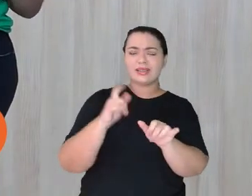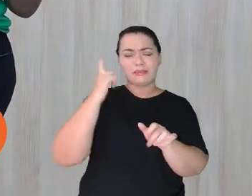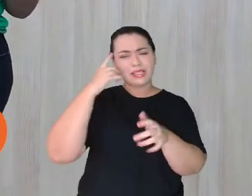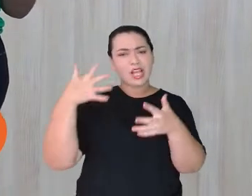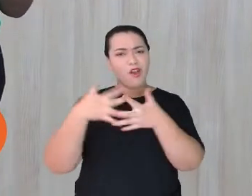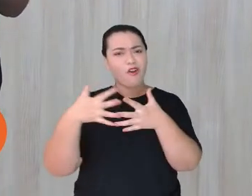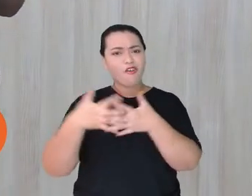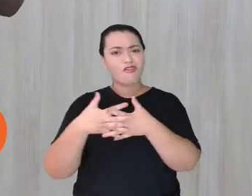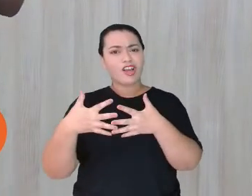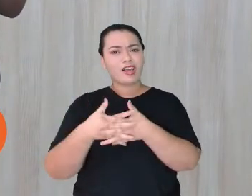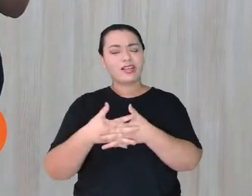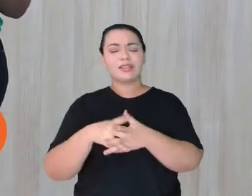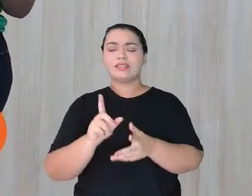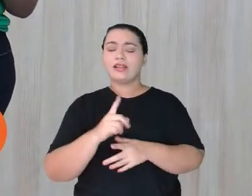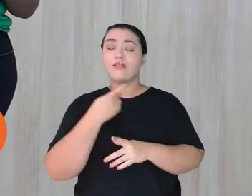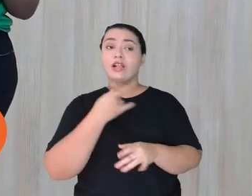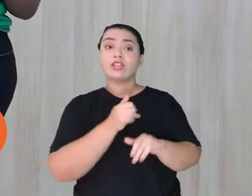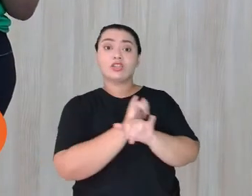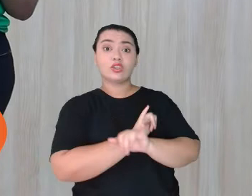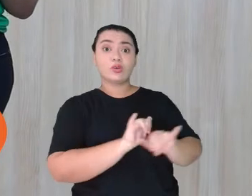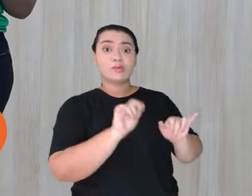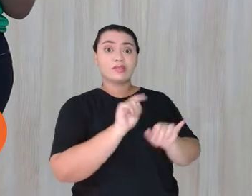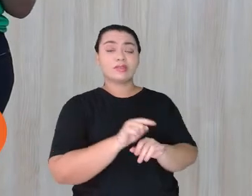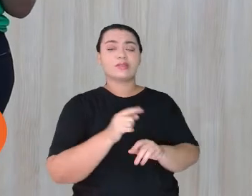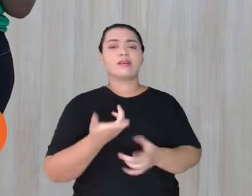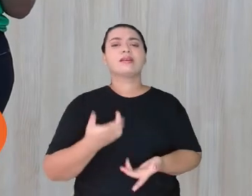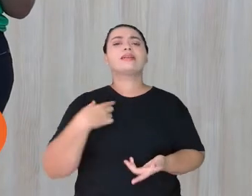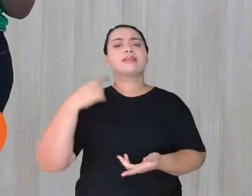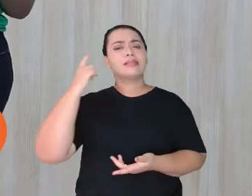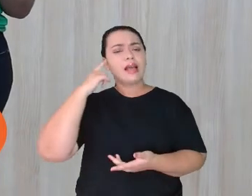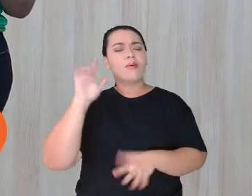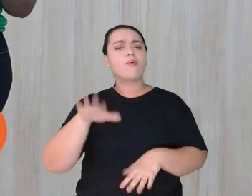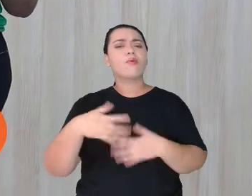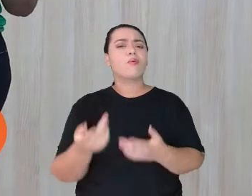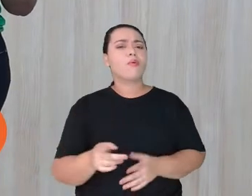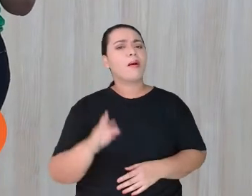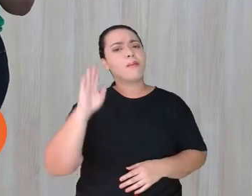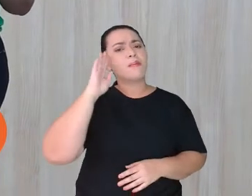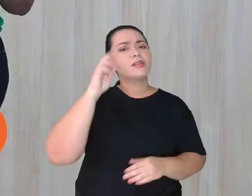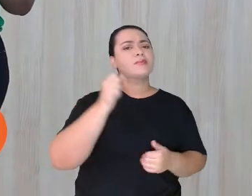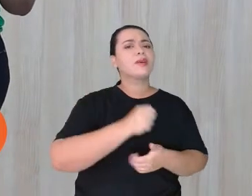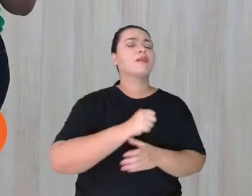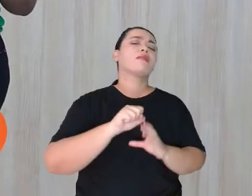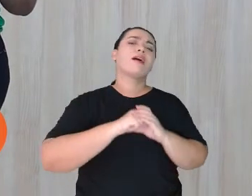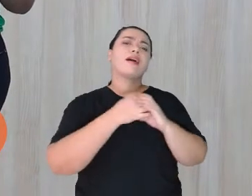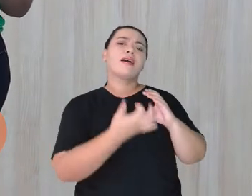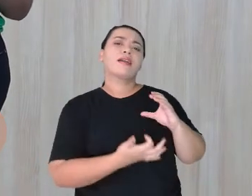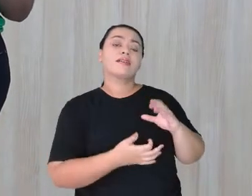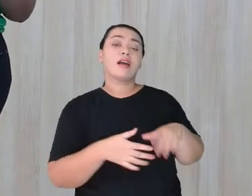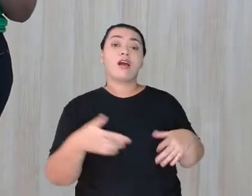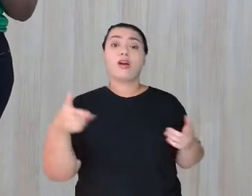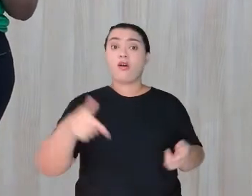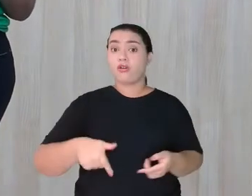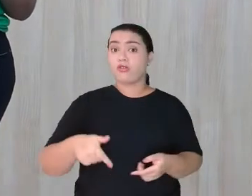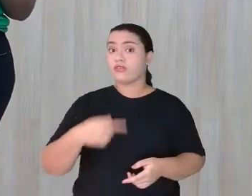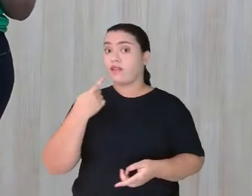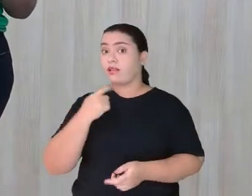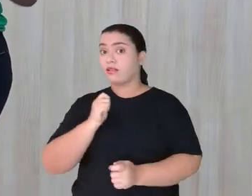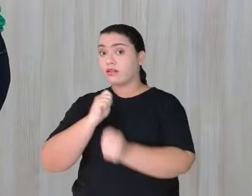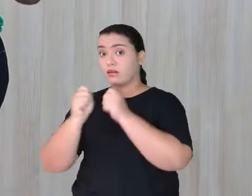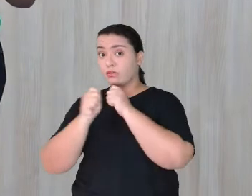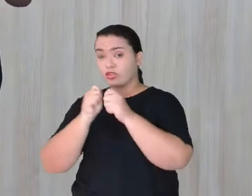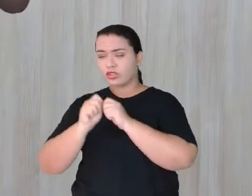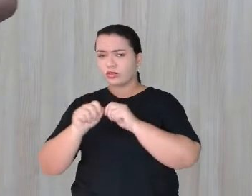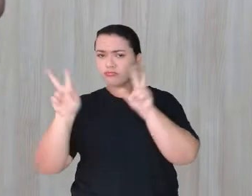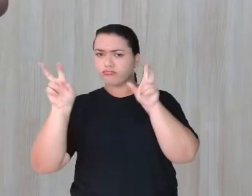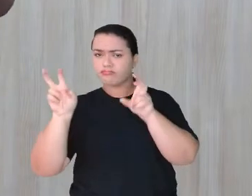gente conversa aqui só sobre notícia, aqui a gente sabe quais são as principais características. Hoje a gente vai ver a reportagem, mais especificamente,